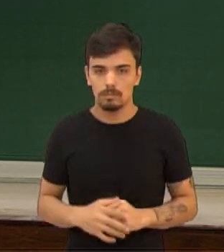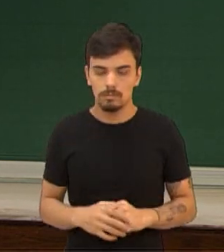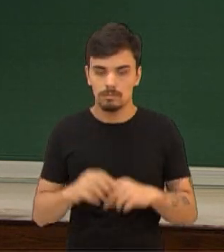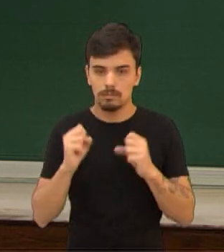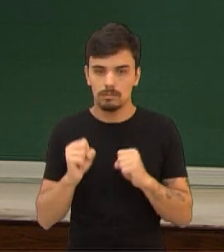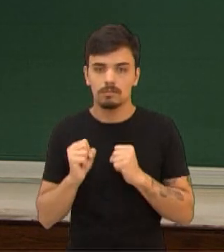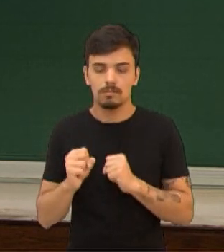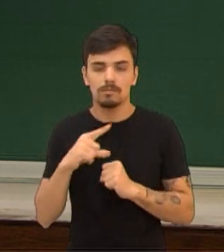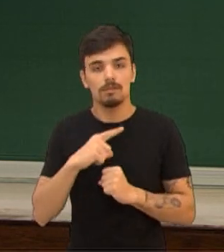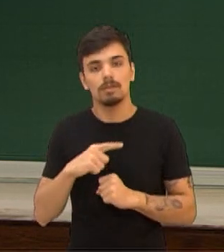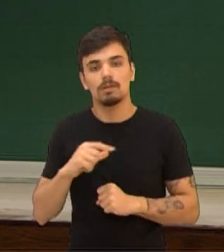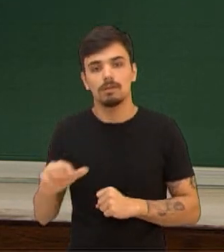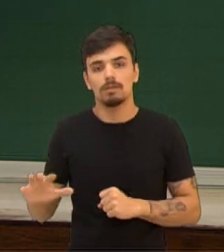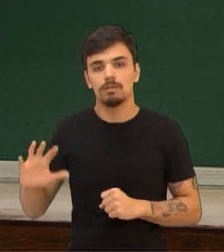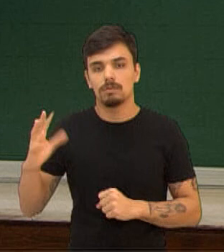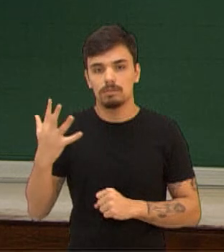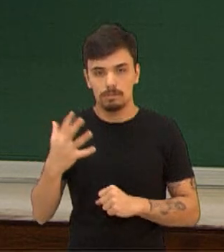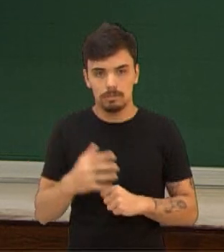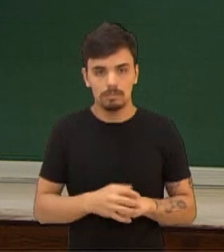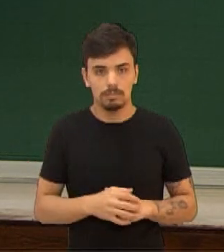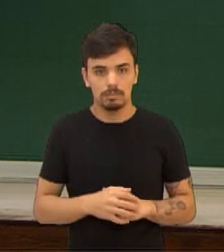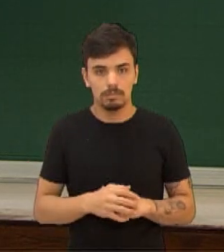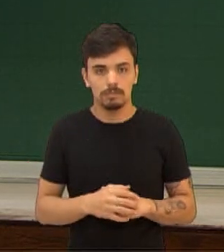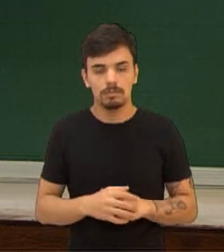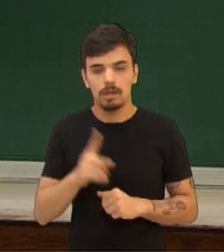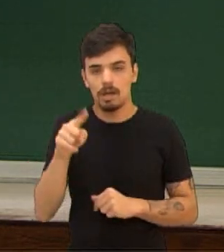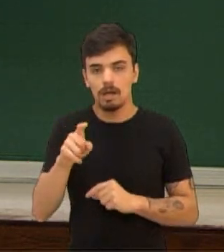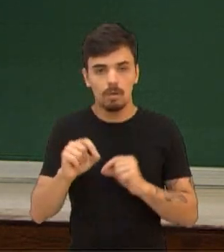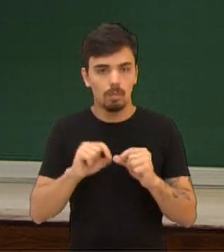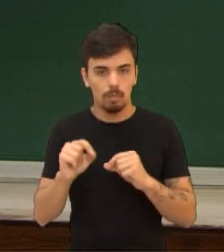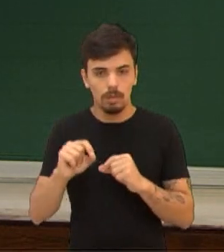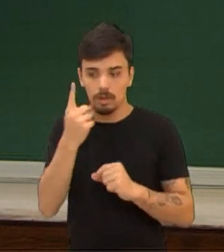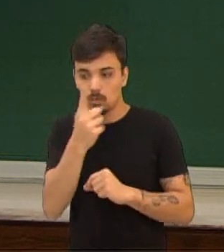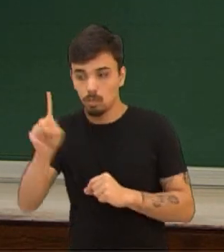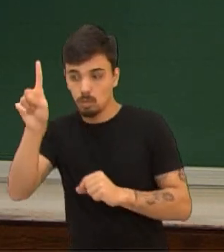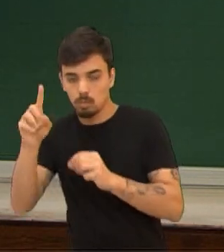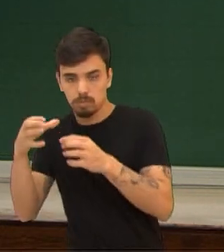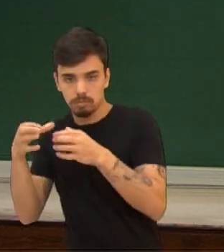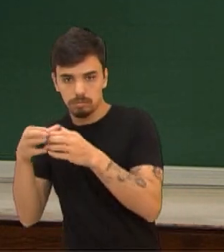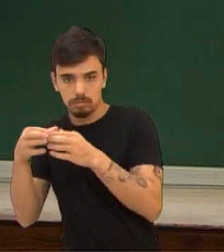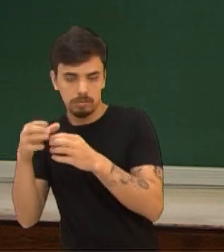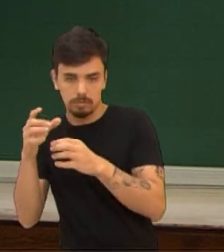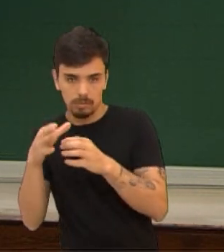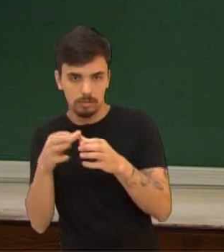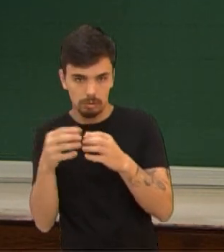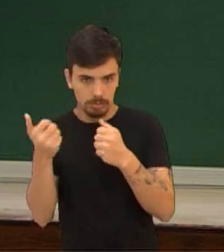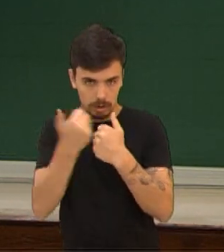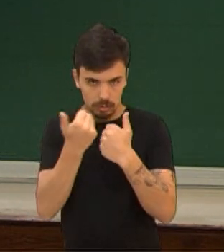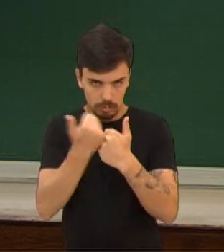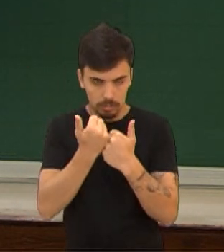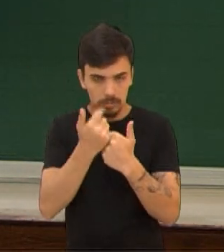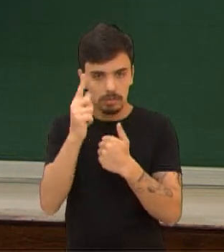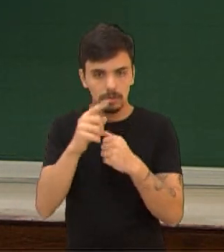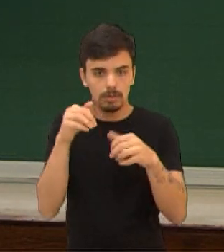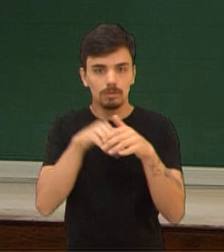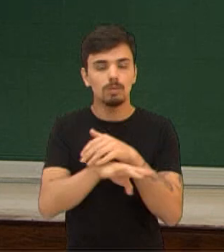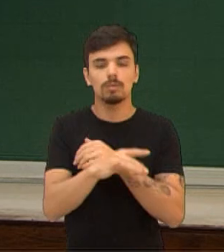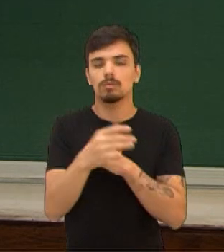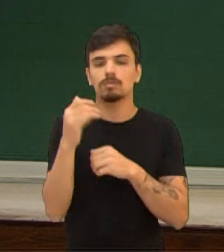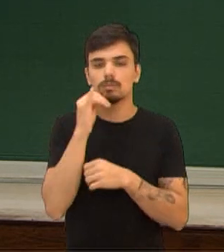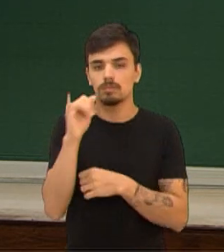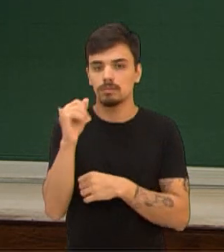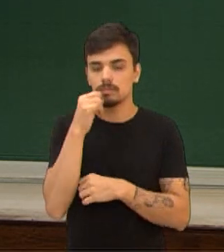ter o seu efeito, que é a capacitância, o seu efeito, que é o acúmulo de carga